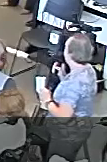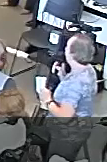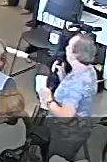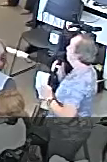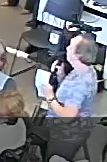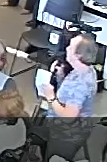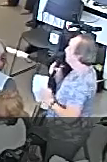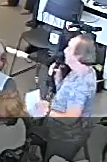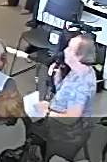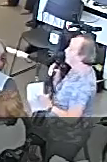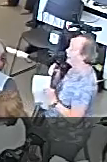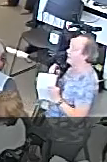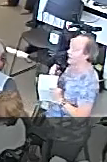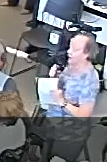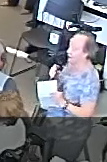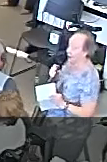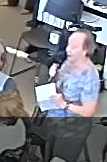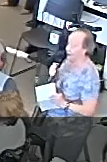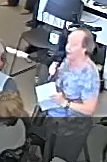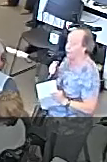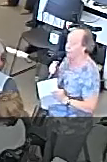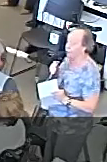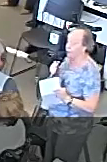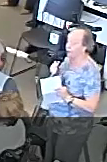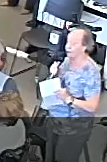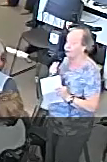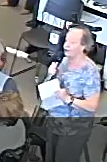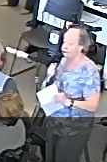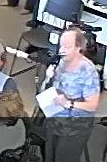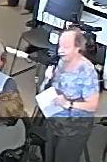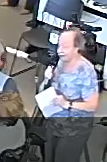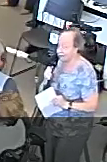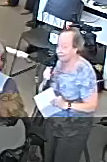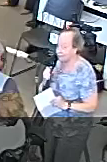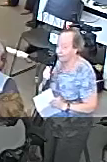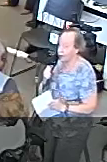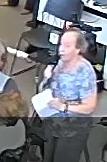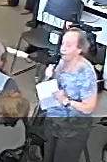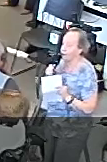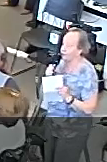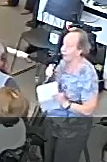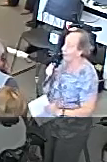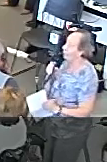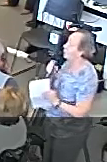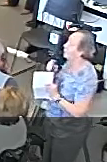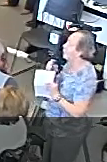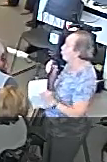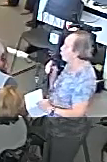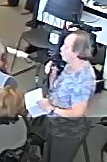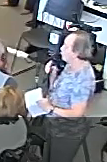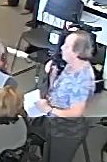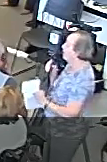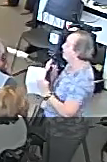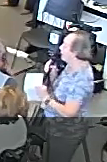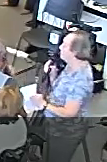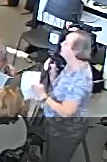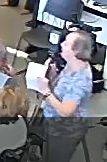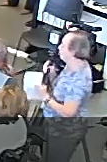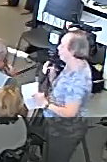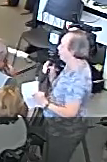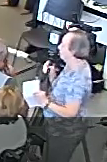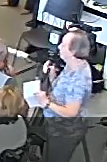Horizonte precisamos resgatar o 1980 quando estávamos juntos